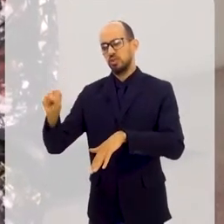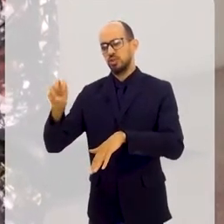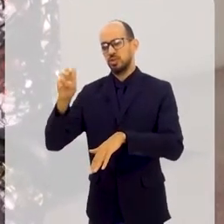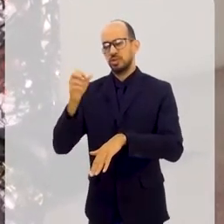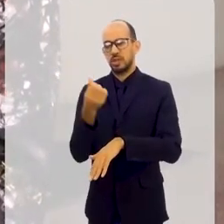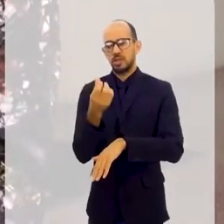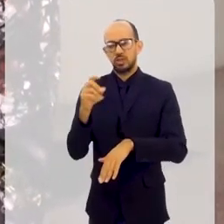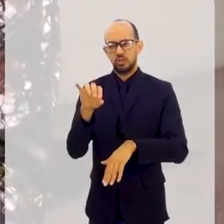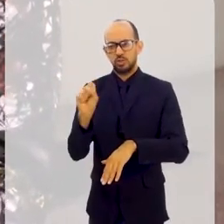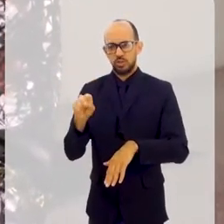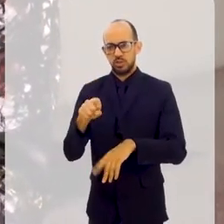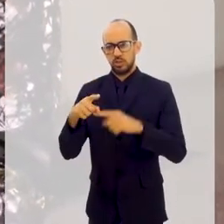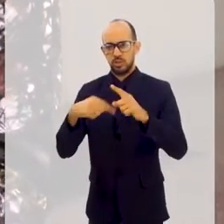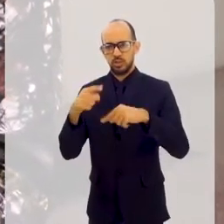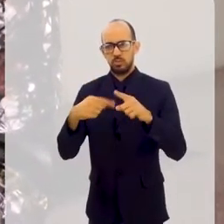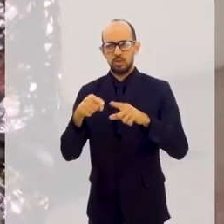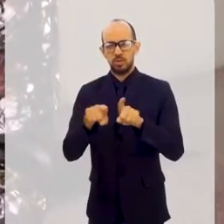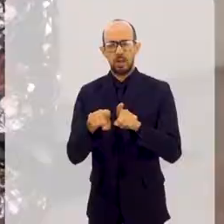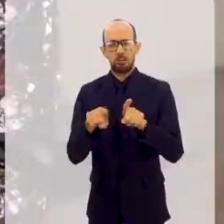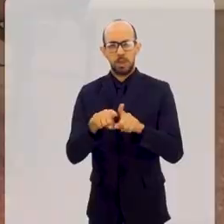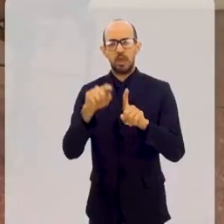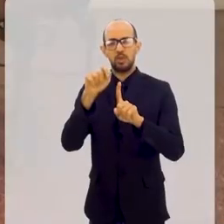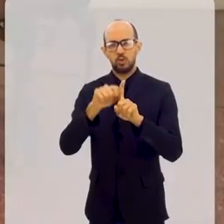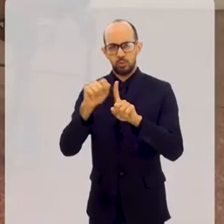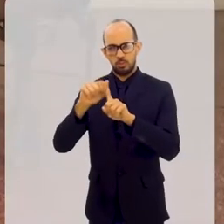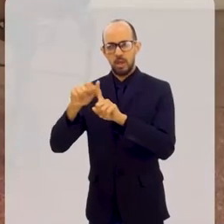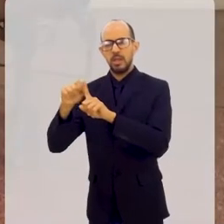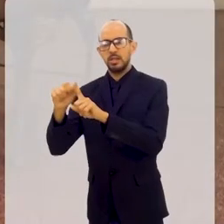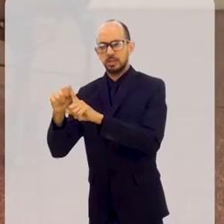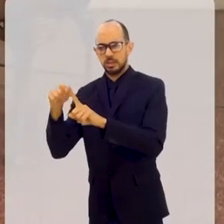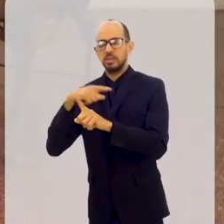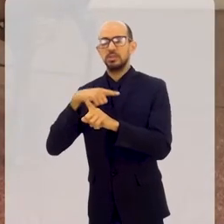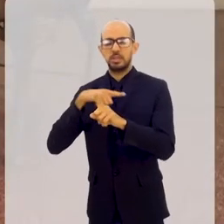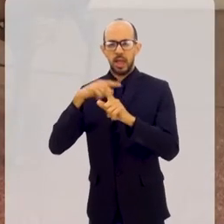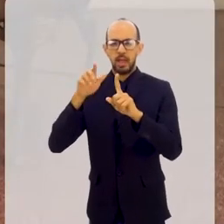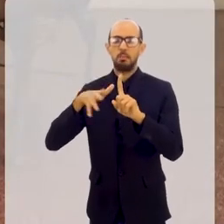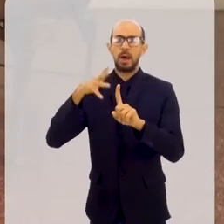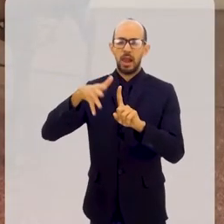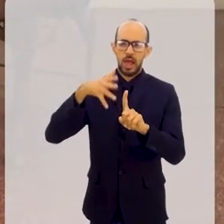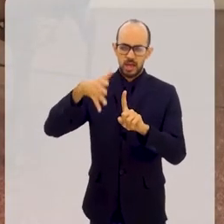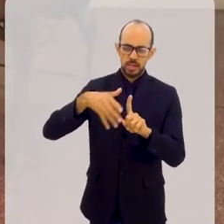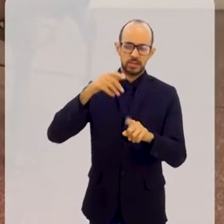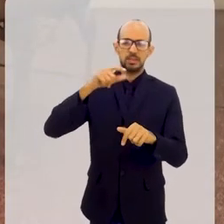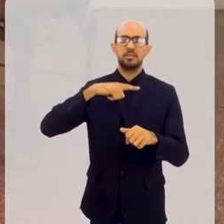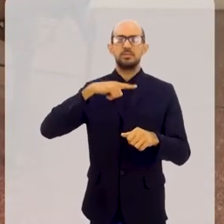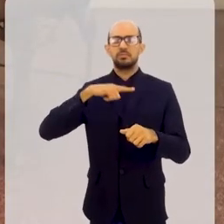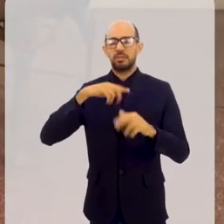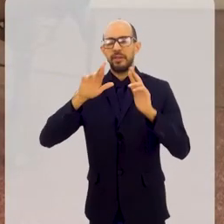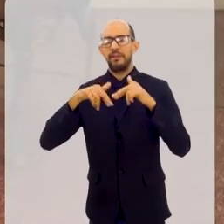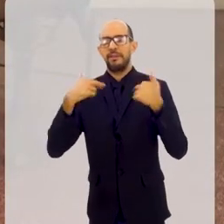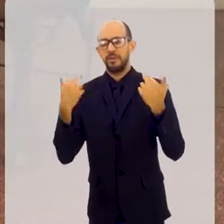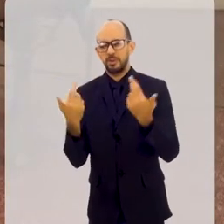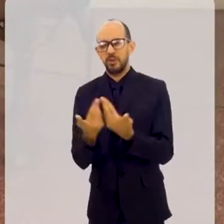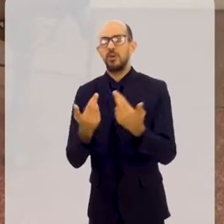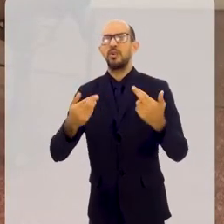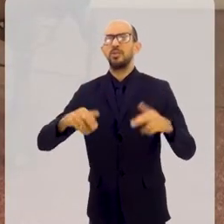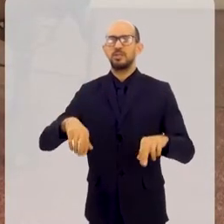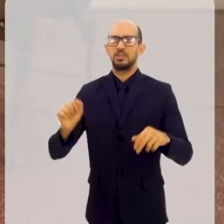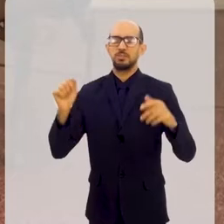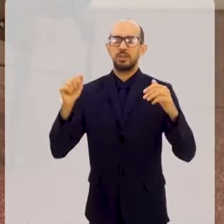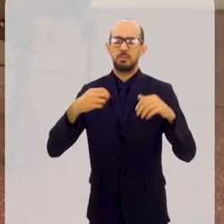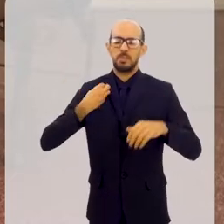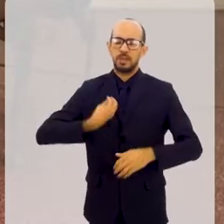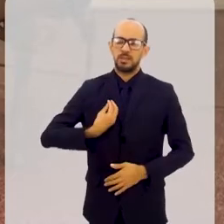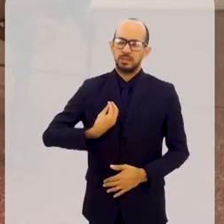pense tio fora isso aí mensalmente se encontram e também Tem resenhas e alunos temos também um grupo pequeno porque